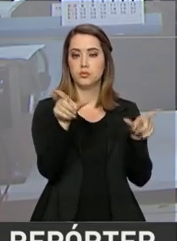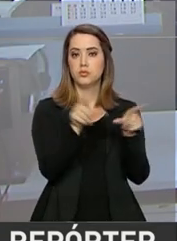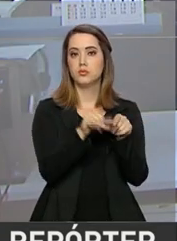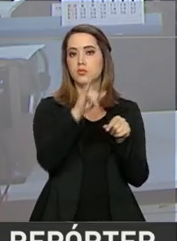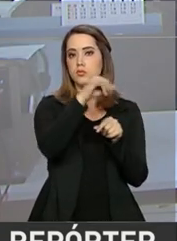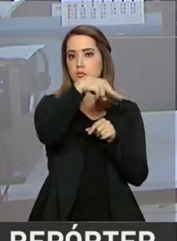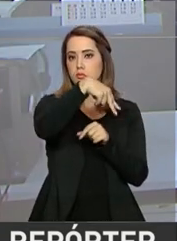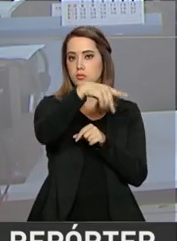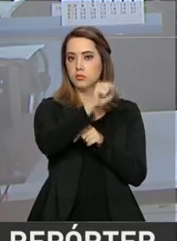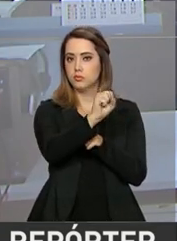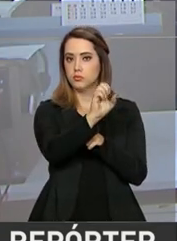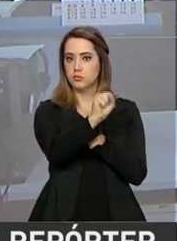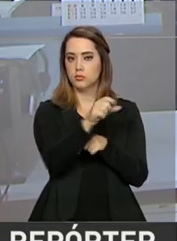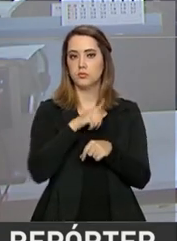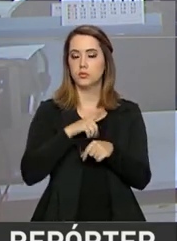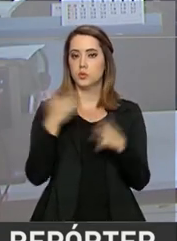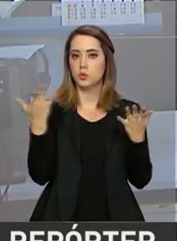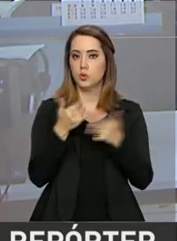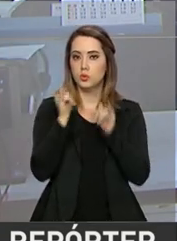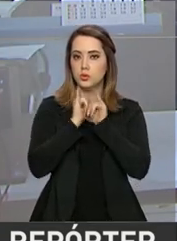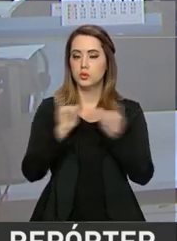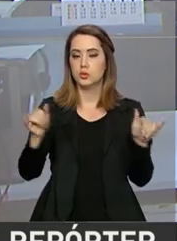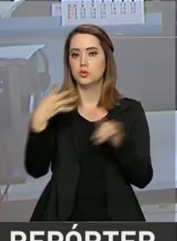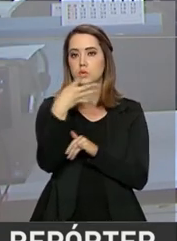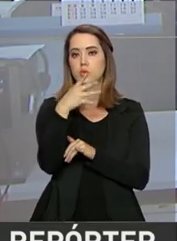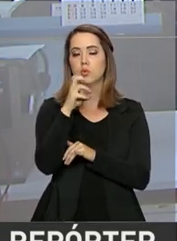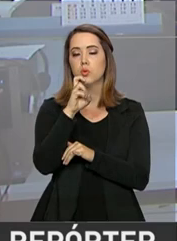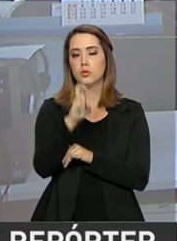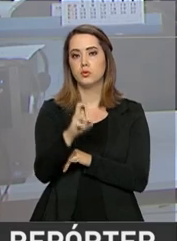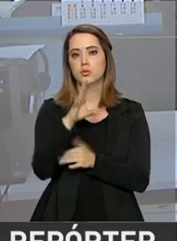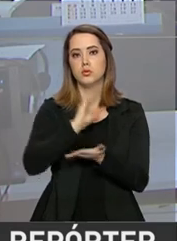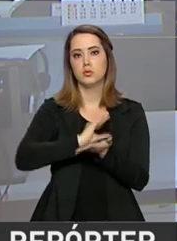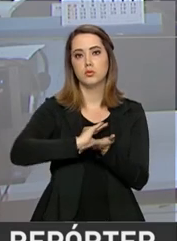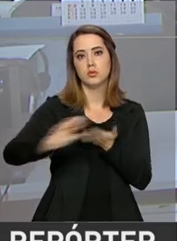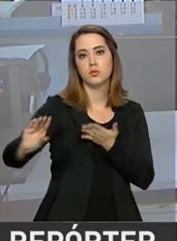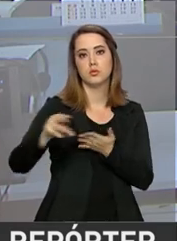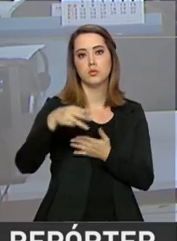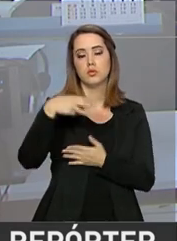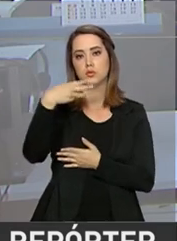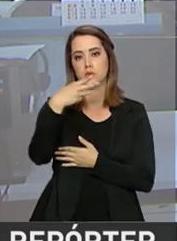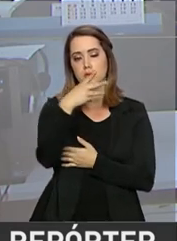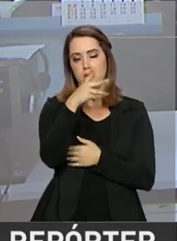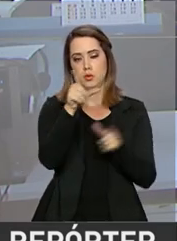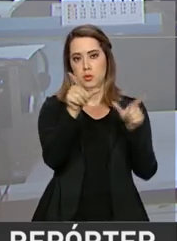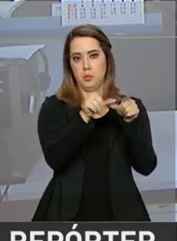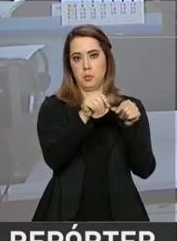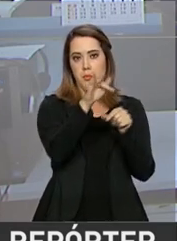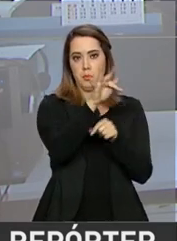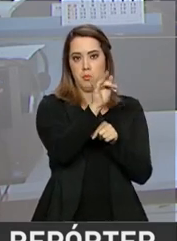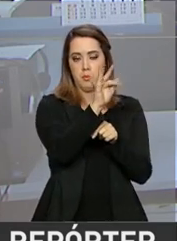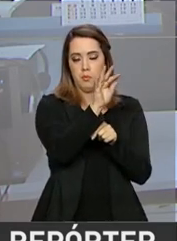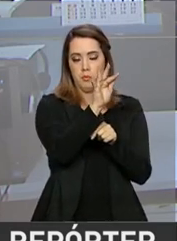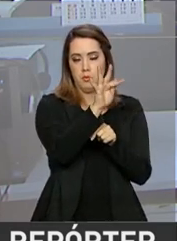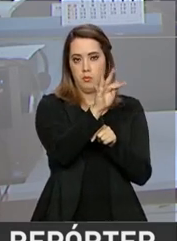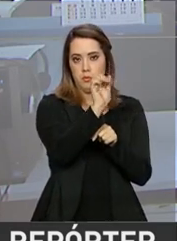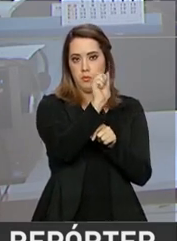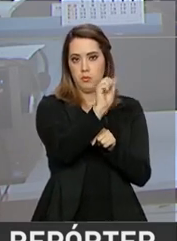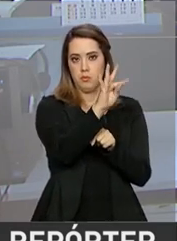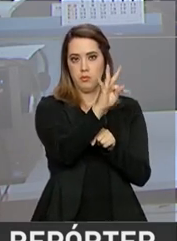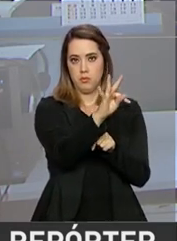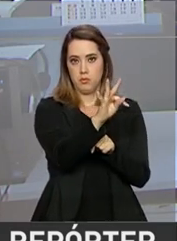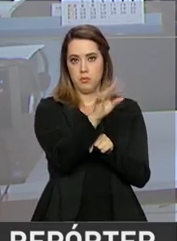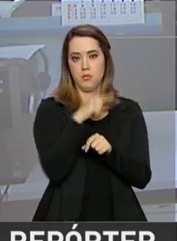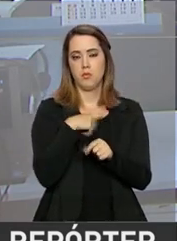anunciou hoje a distribuição de R 45 milhões de reais do Fundo de Amparo ao trabalhador o fat o